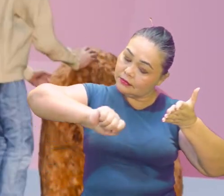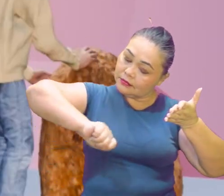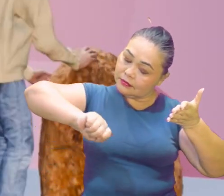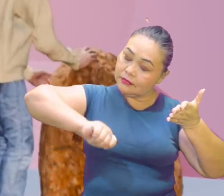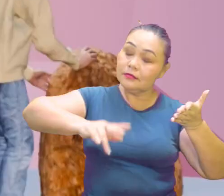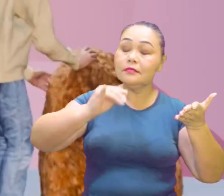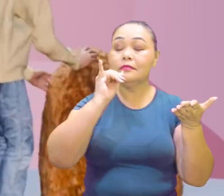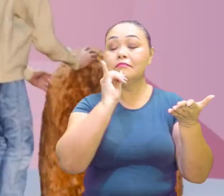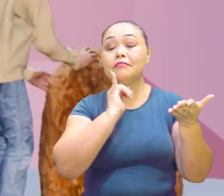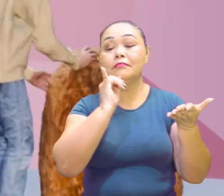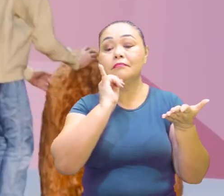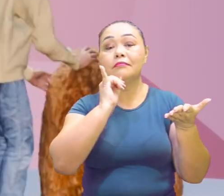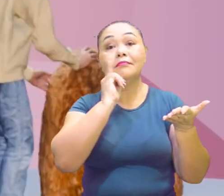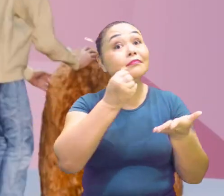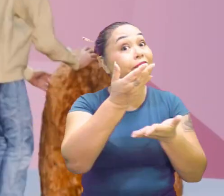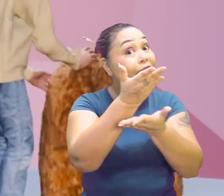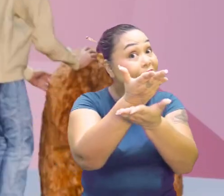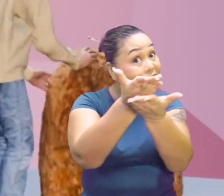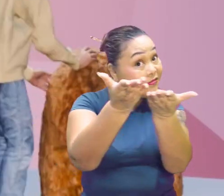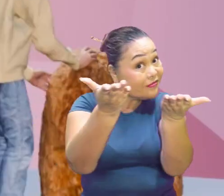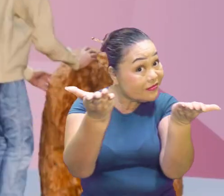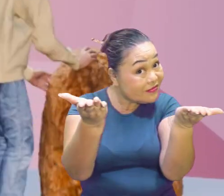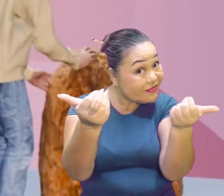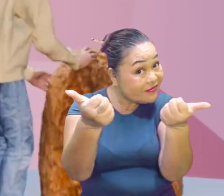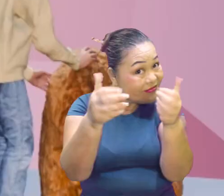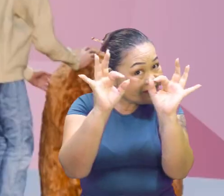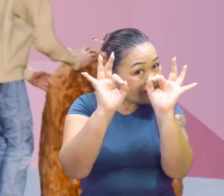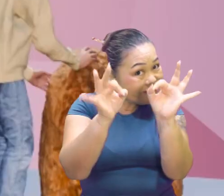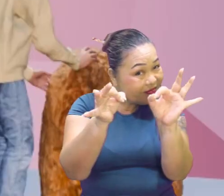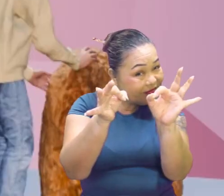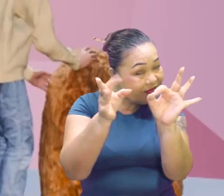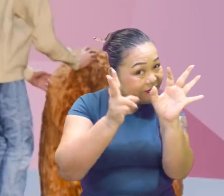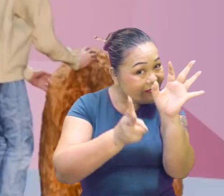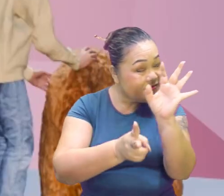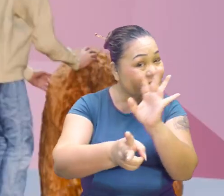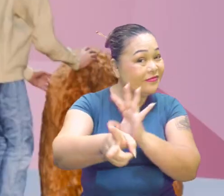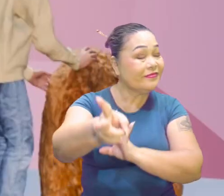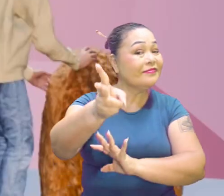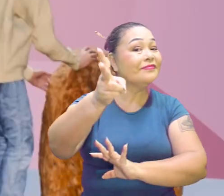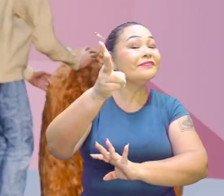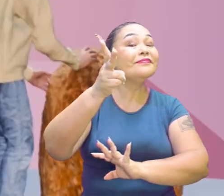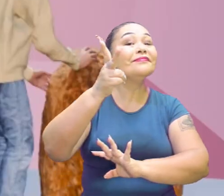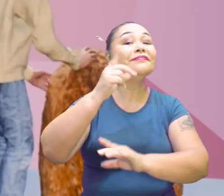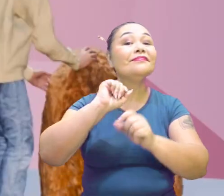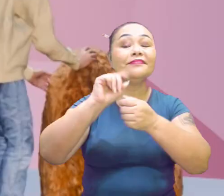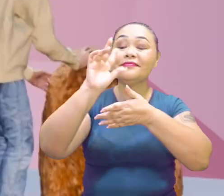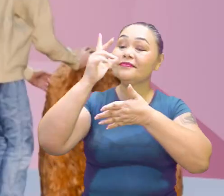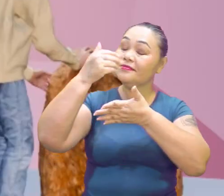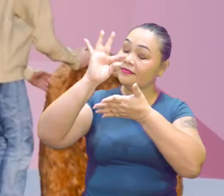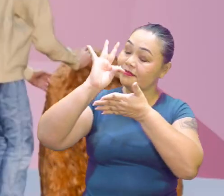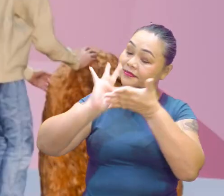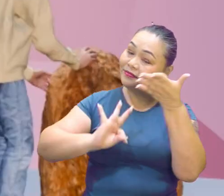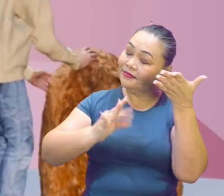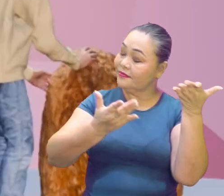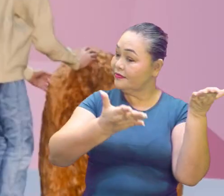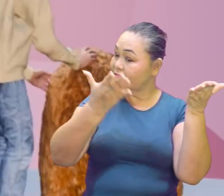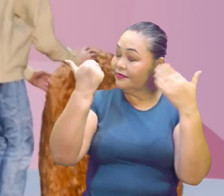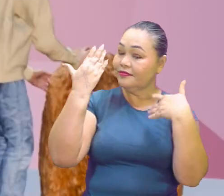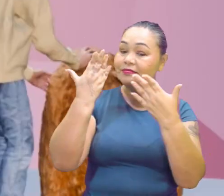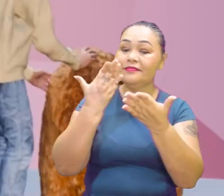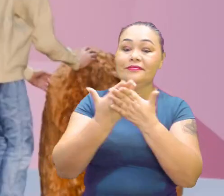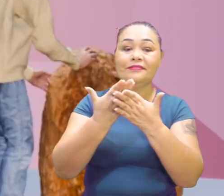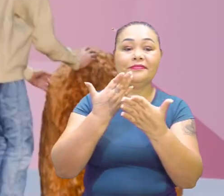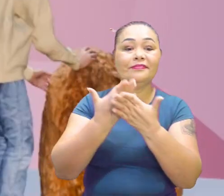ferramentas e os exemplos para os senhores. Certinho? Como sempre, a gente começa com um texto. Então, vamos lá para a